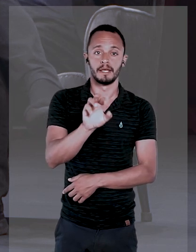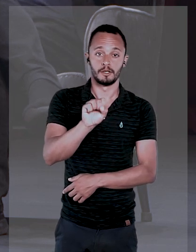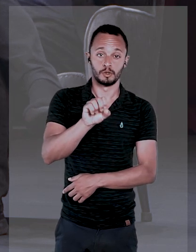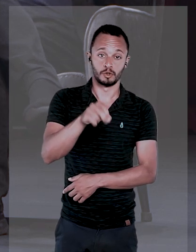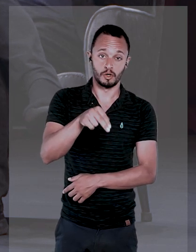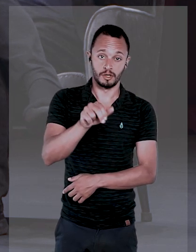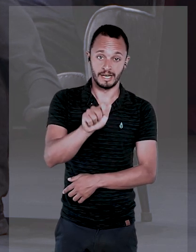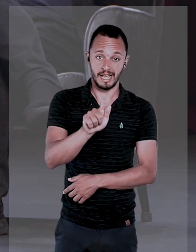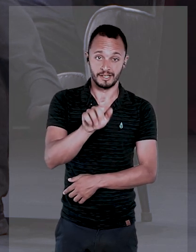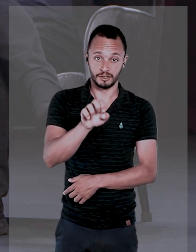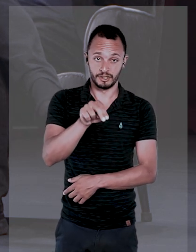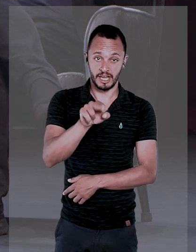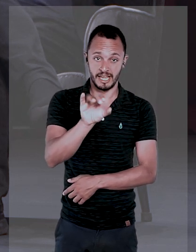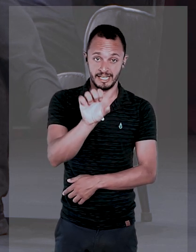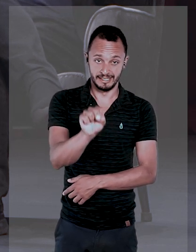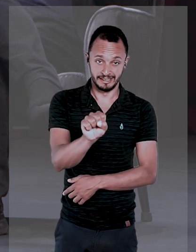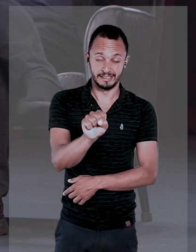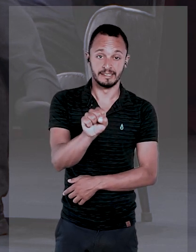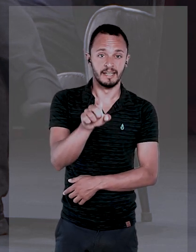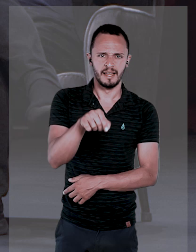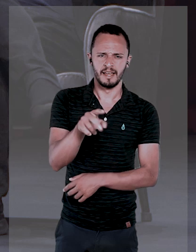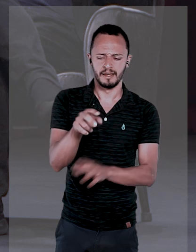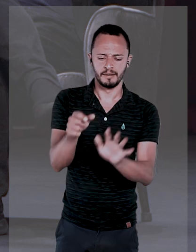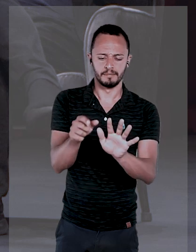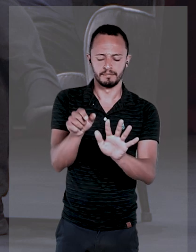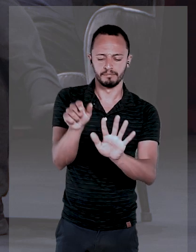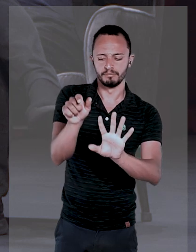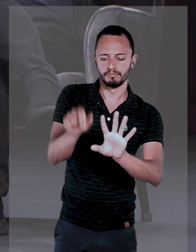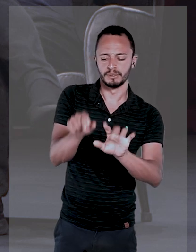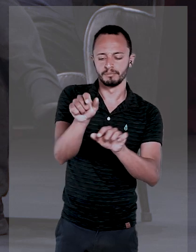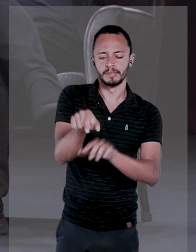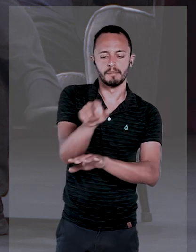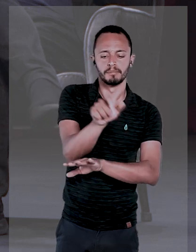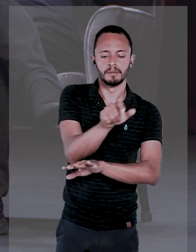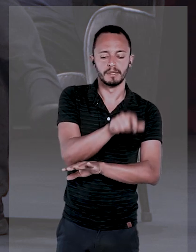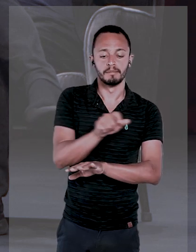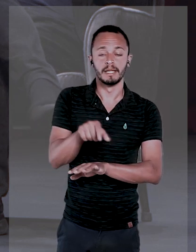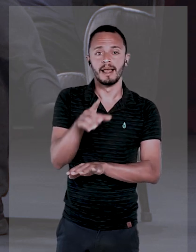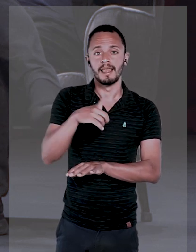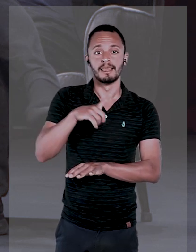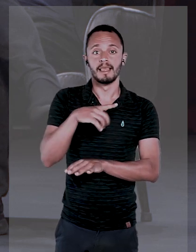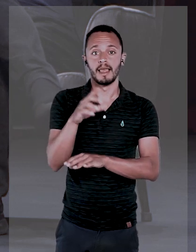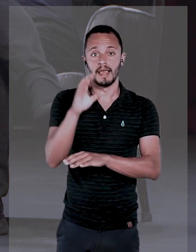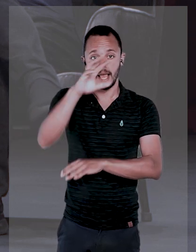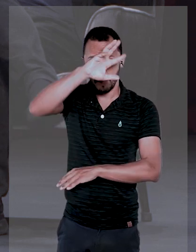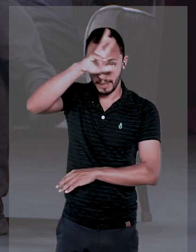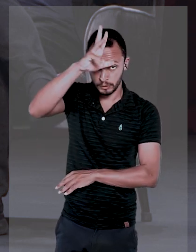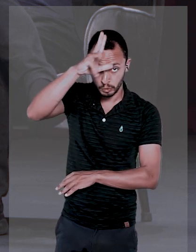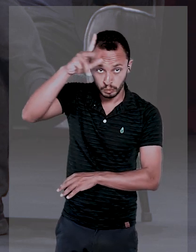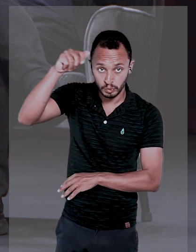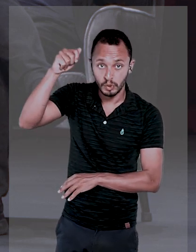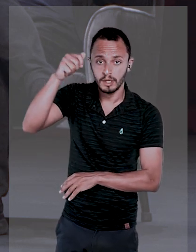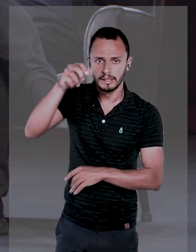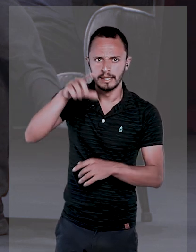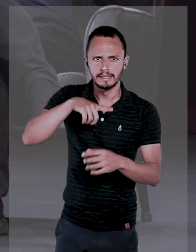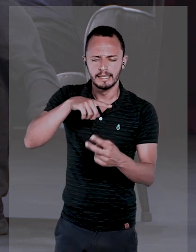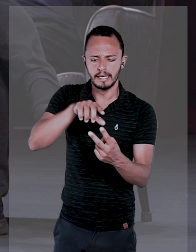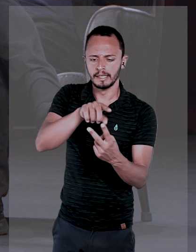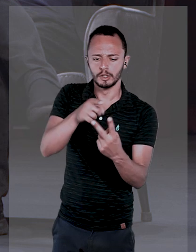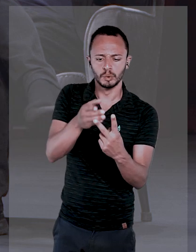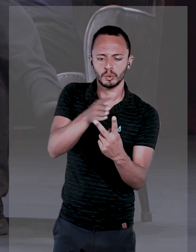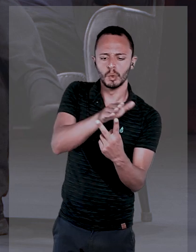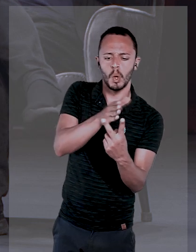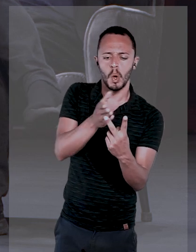você escolheu como paisagem e também como objeto de conteúdo para o seu livro, você criou esses